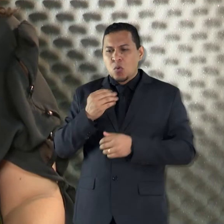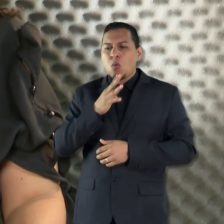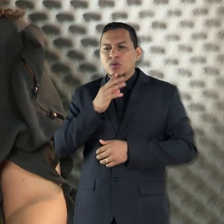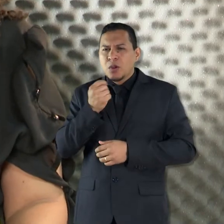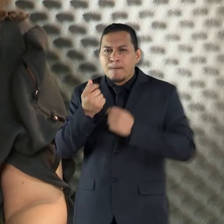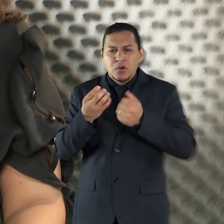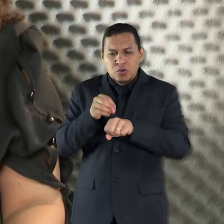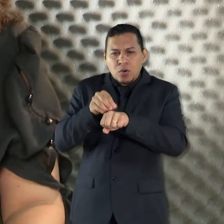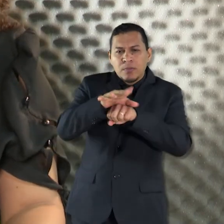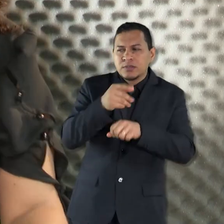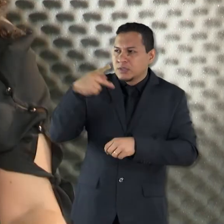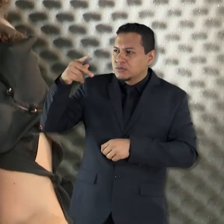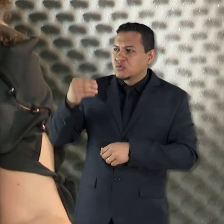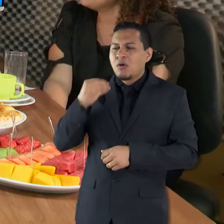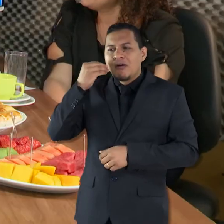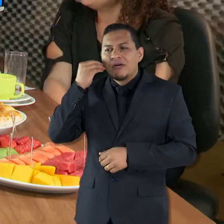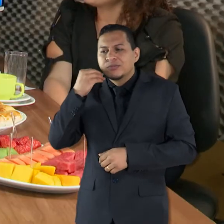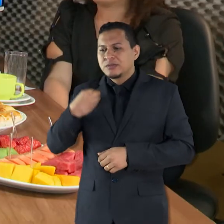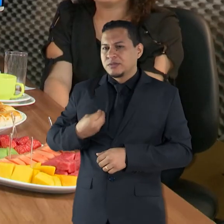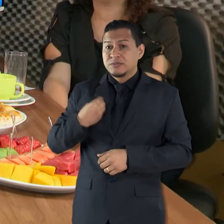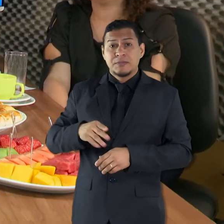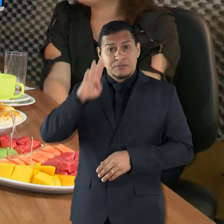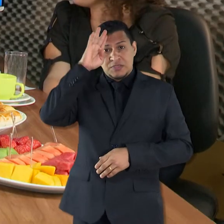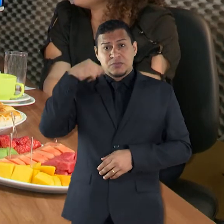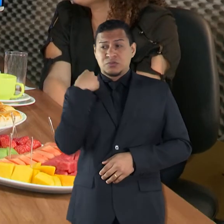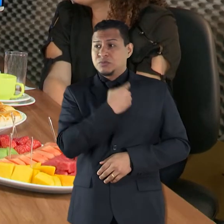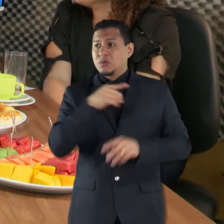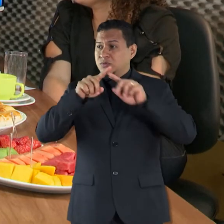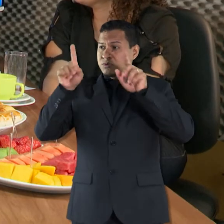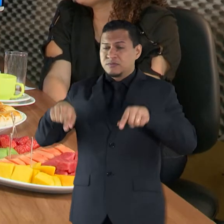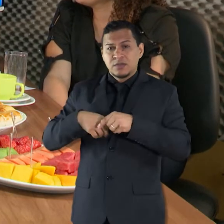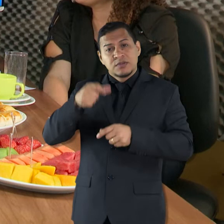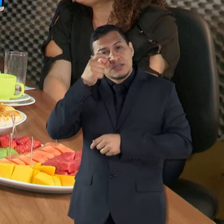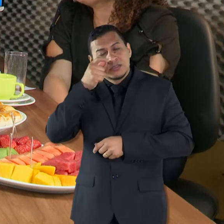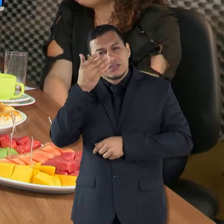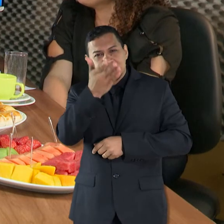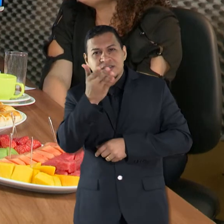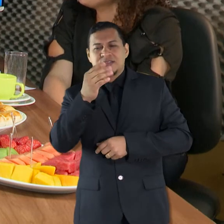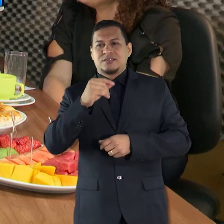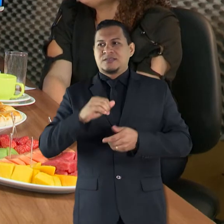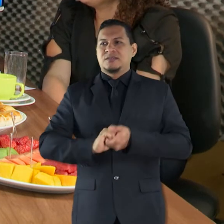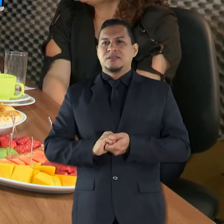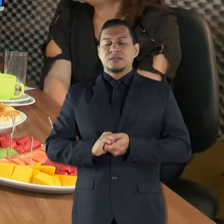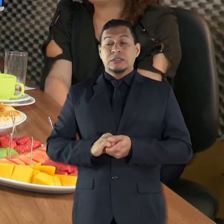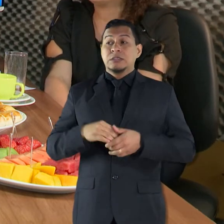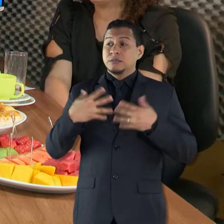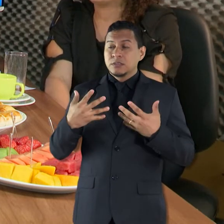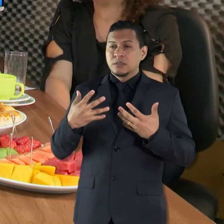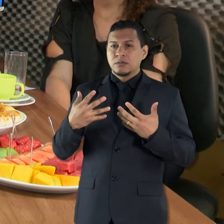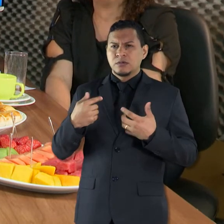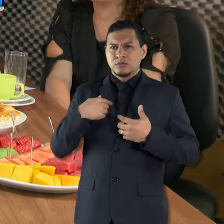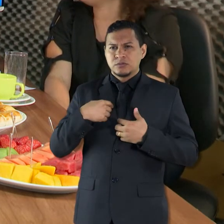assim, em conhecer um pouco e compartilhar um pouco da sua vida com as pessoas, com nossos colegas que estão nos assistindo e ouvindo, viu? Queria dizer